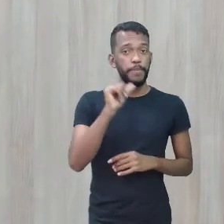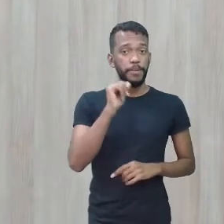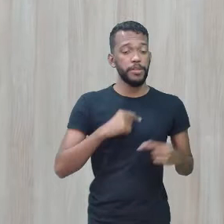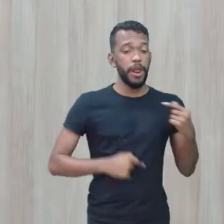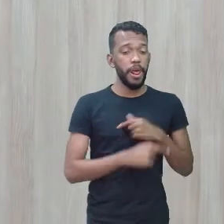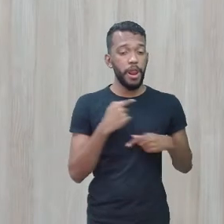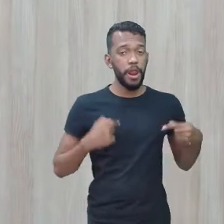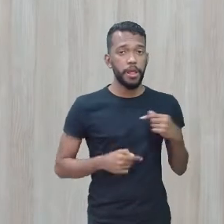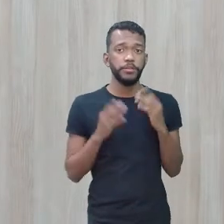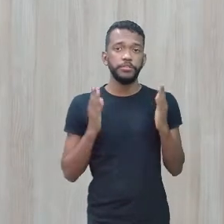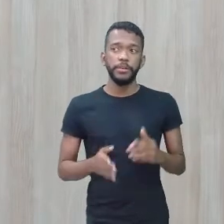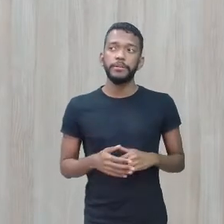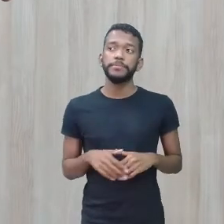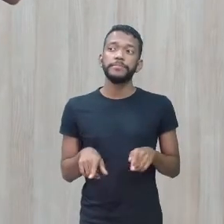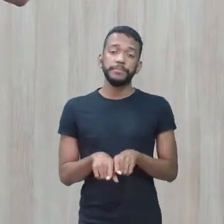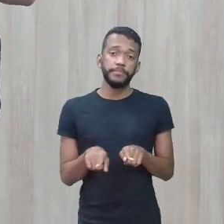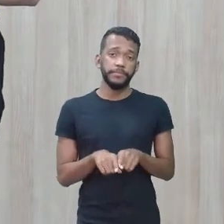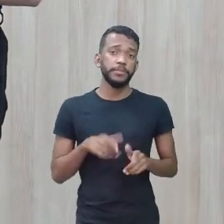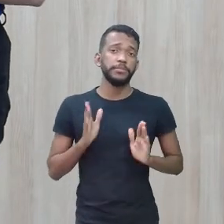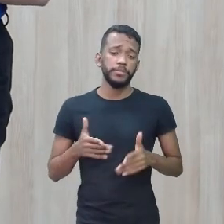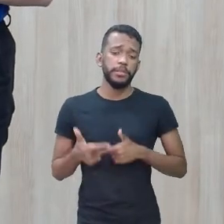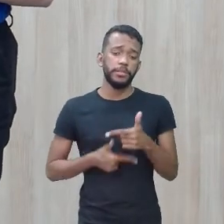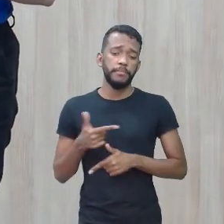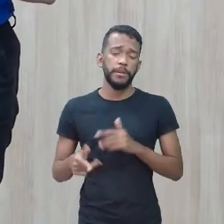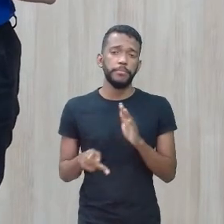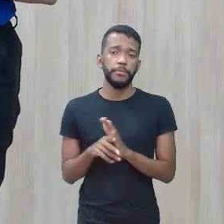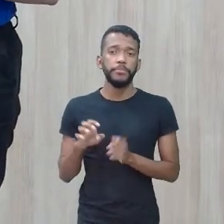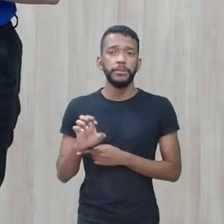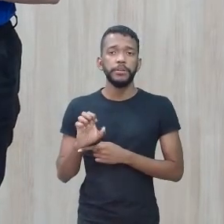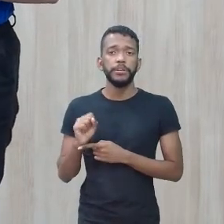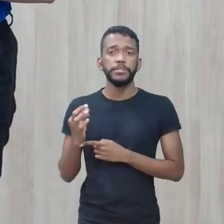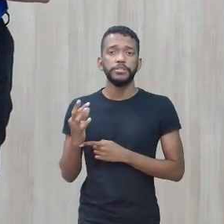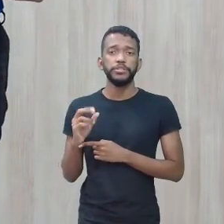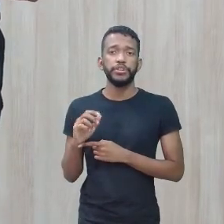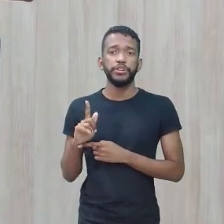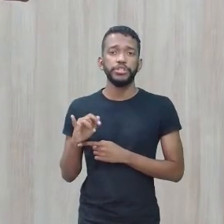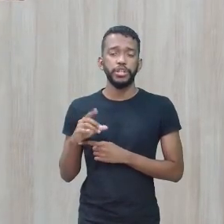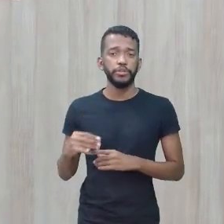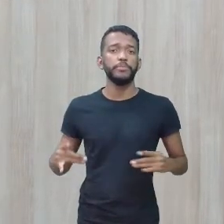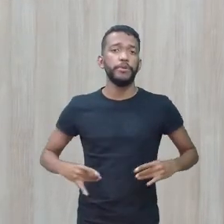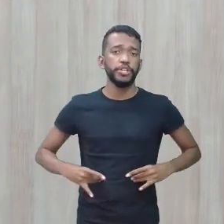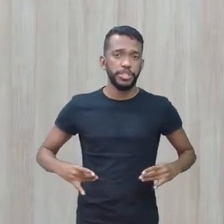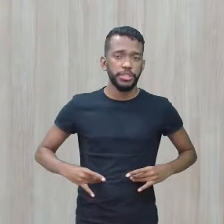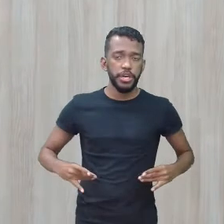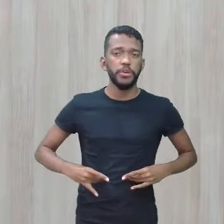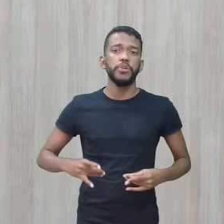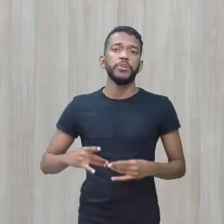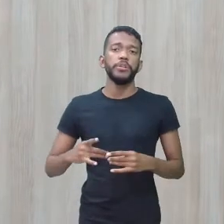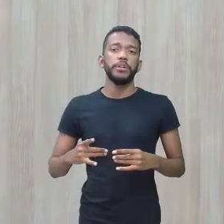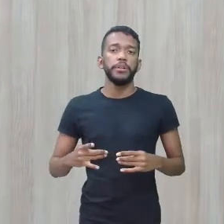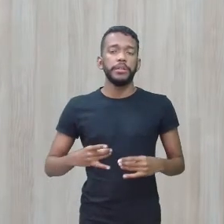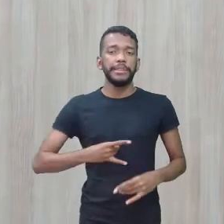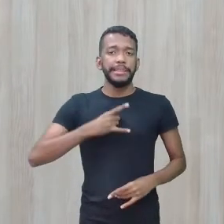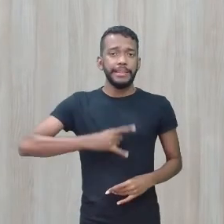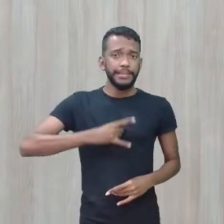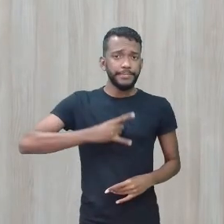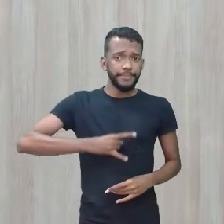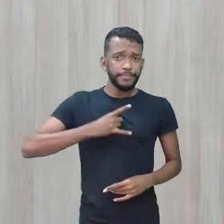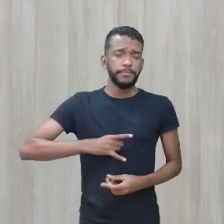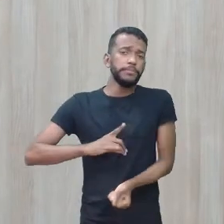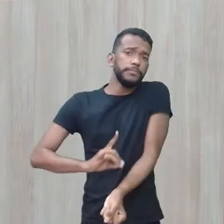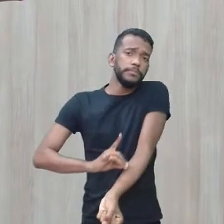feminino. Nós trabalhamos na aula anterior o estrógeno, progesterona, testosterona. Então, tudo isso também